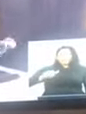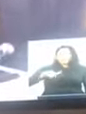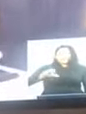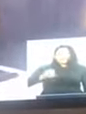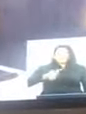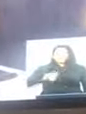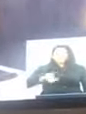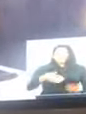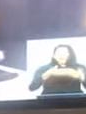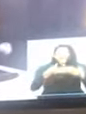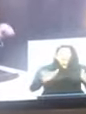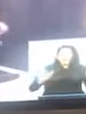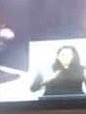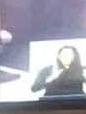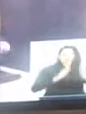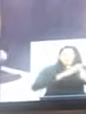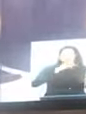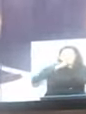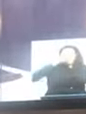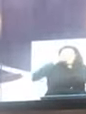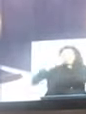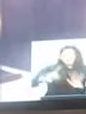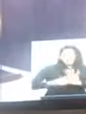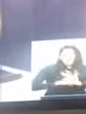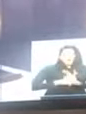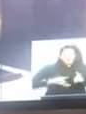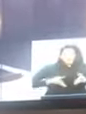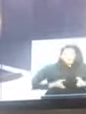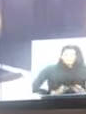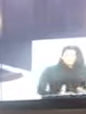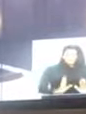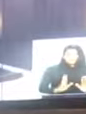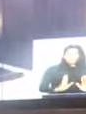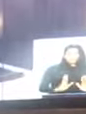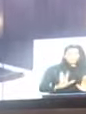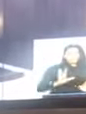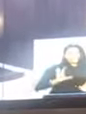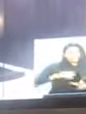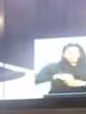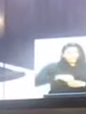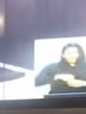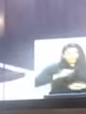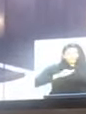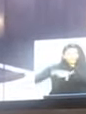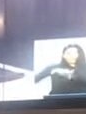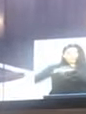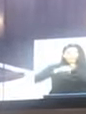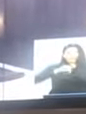poder ter seus filhos e registrar seus filhos no município de Aquiraz,